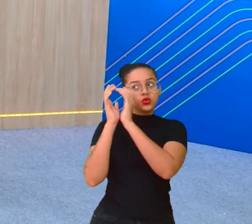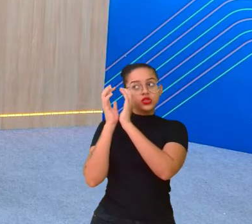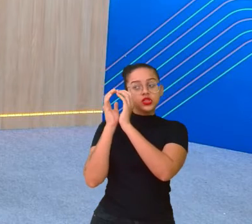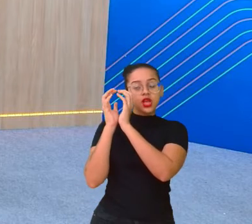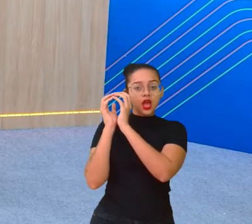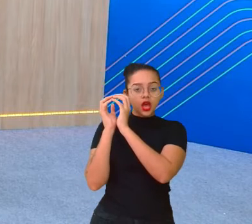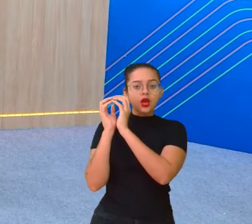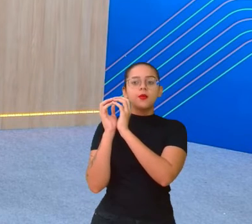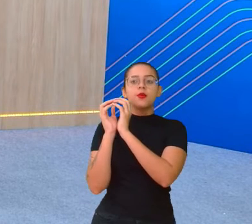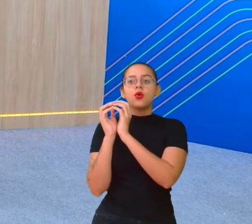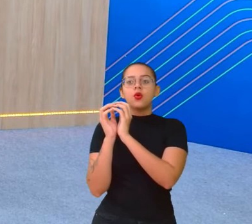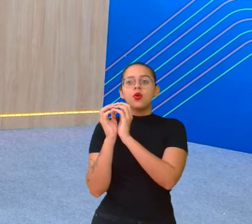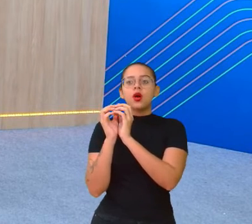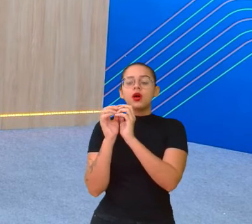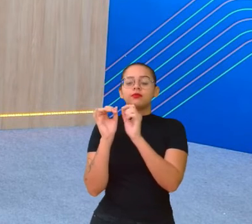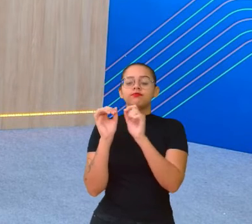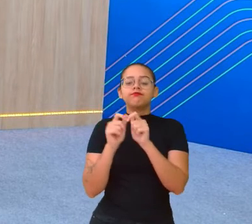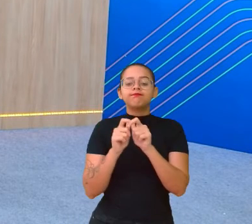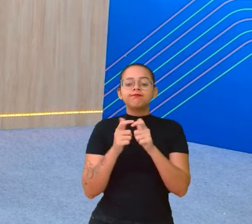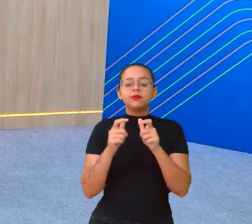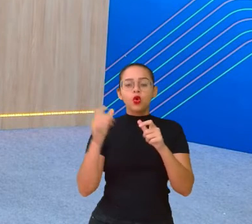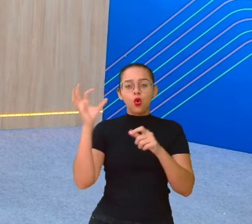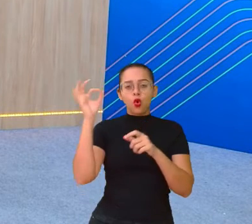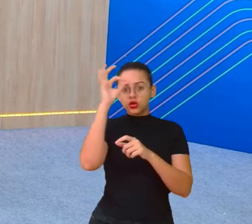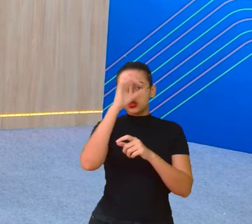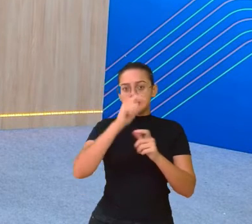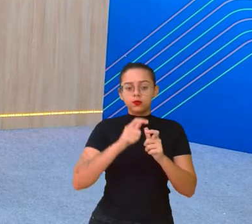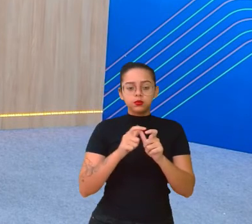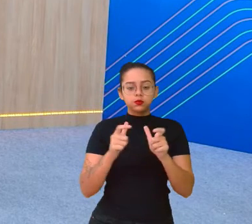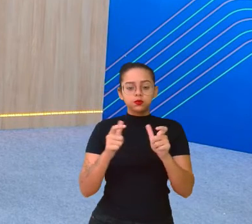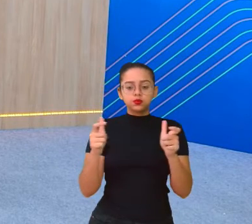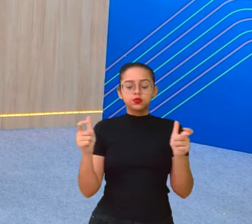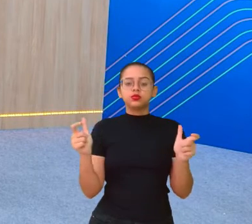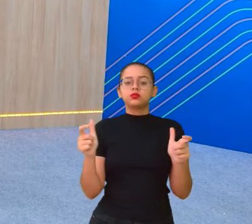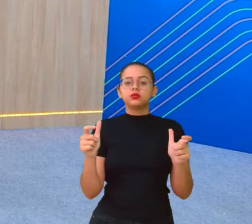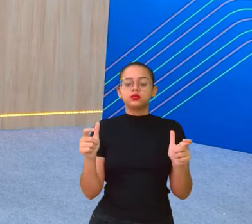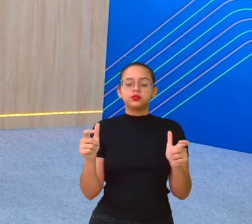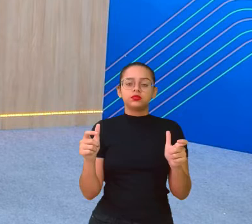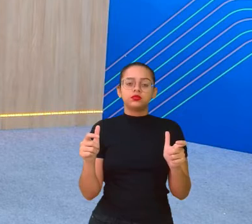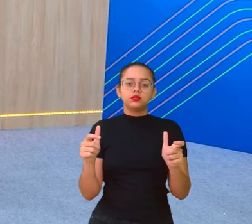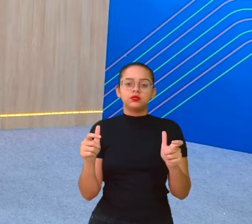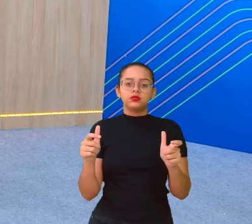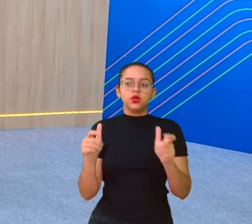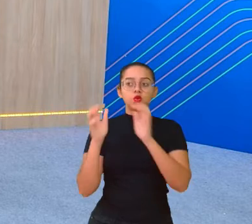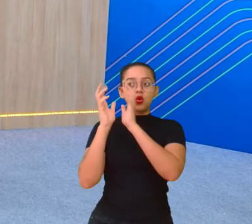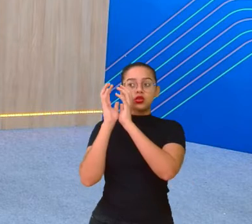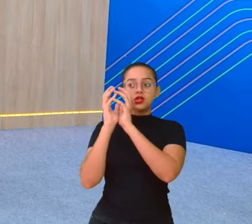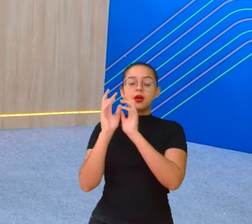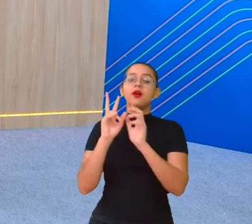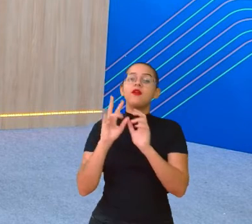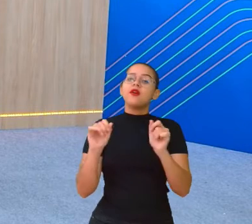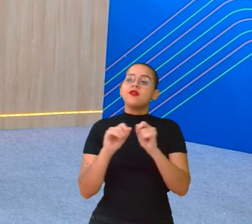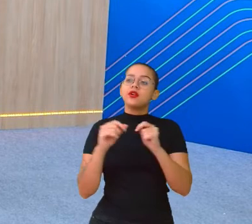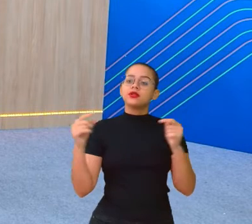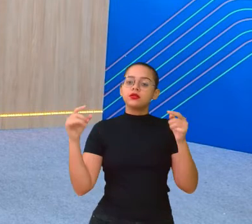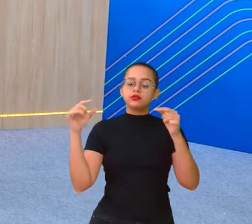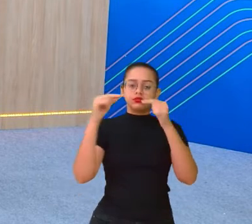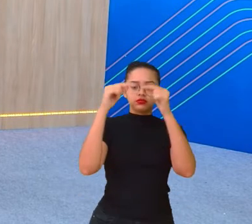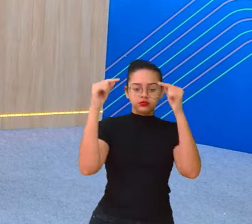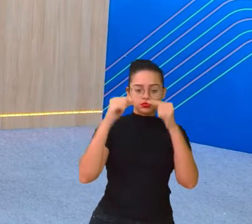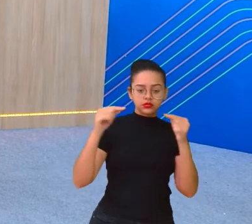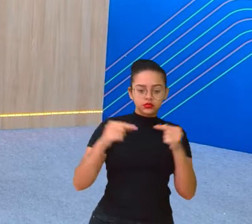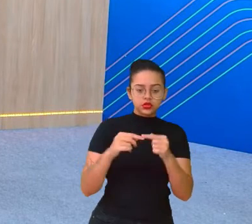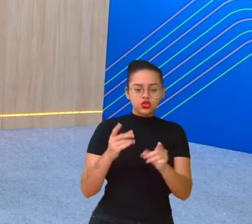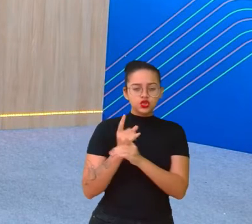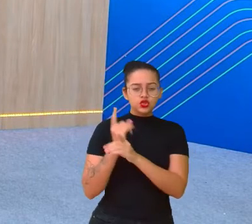na verdade, a expandir cognição. Né? Ou seja, nosso cérebro vai fazendo ligações, vai descobrindo novos